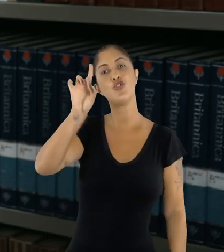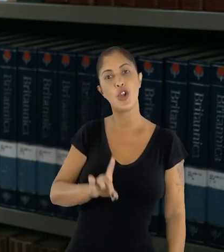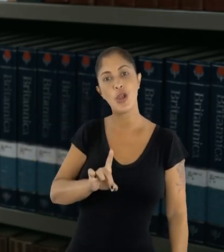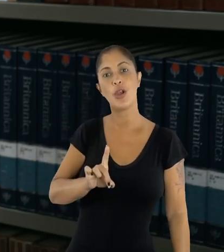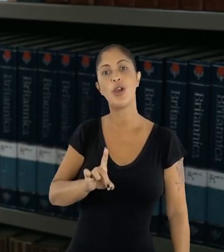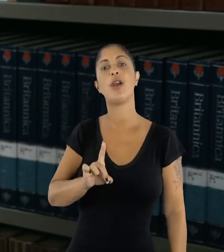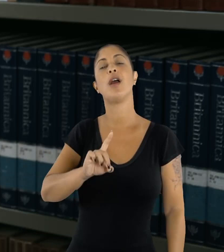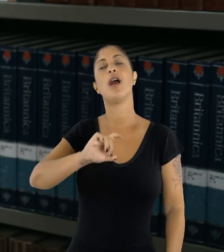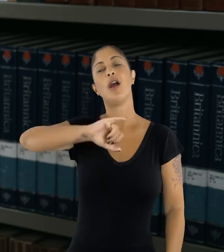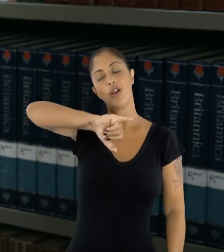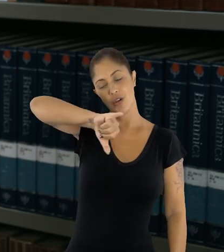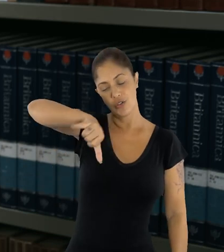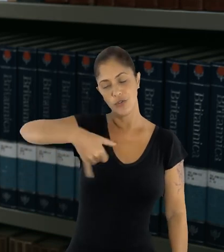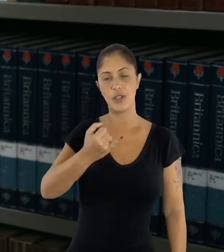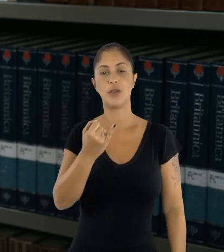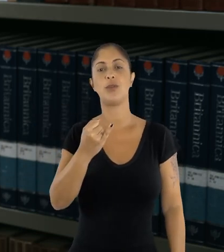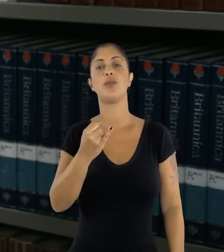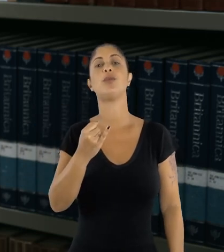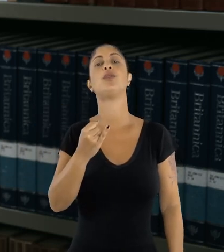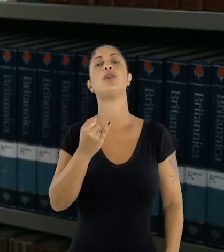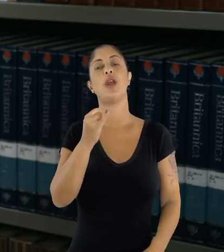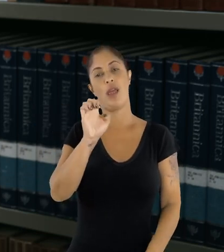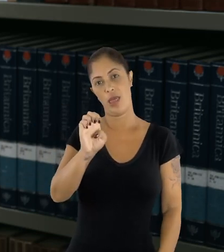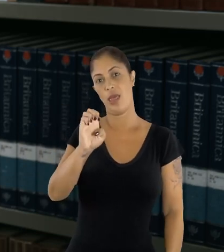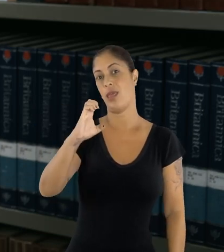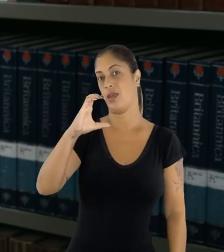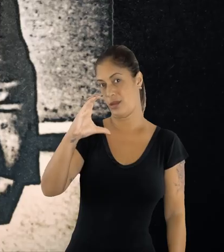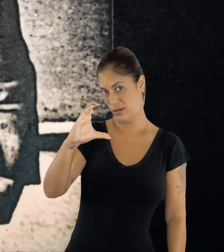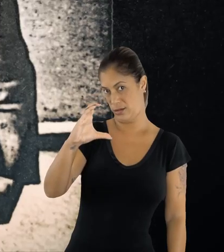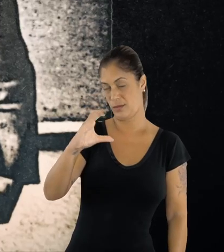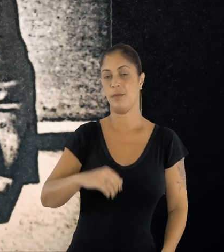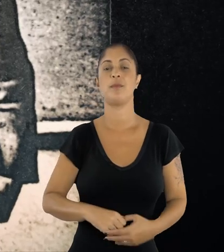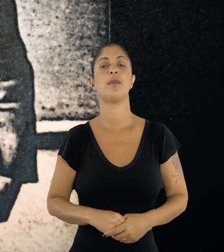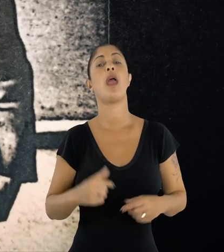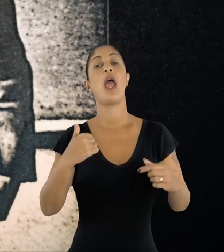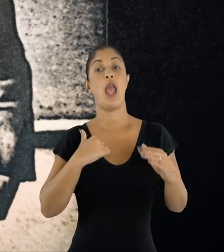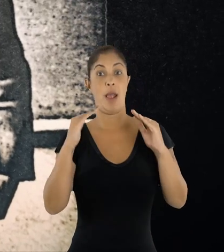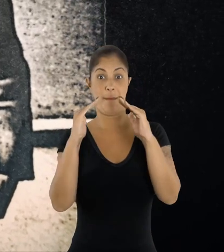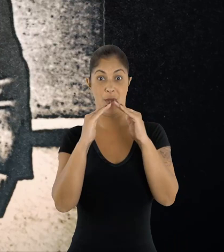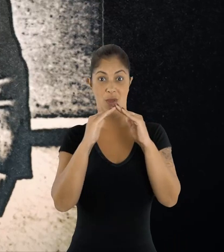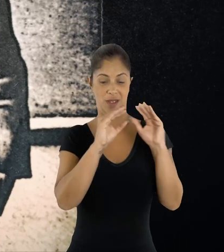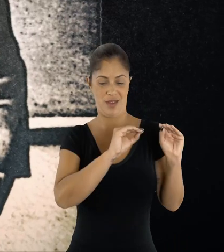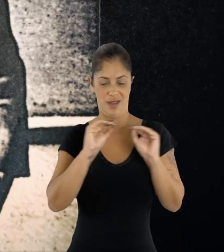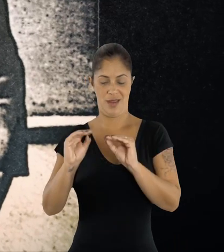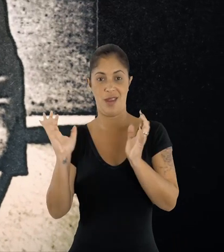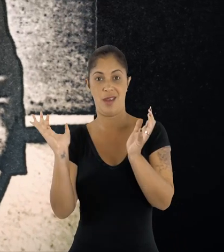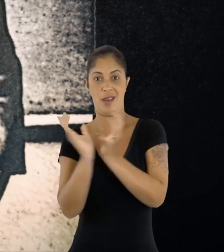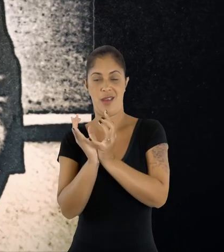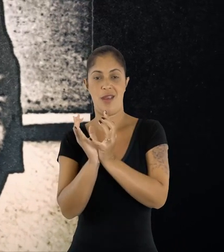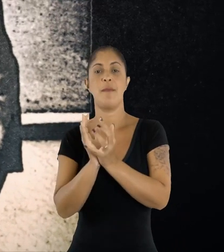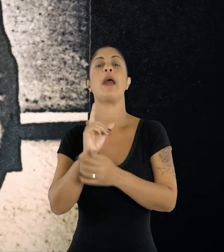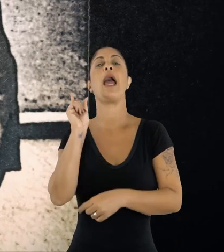nomeado para dirigente nacional da JEC, Juventude Estudantil Católica. Fotos em preto e branco Então dos fui morar alunos.